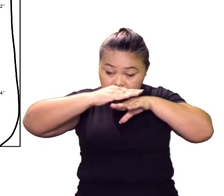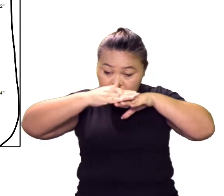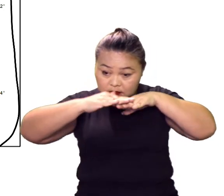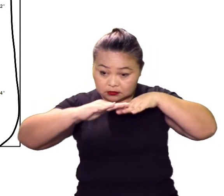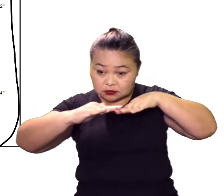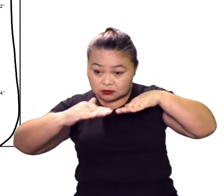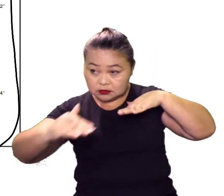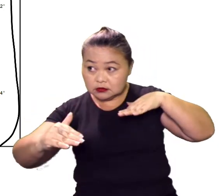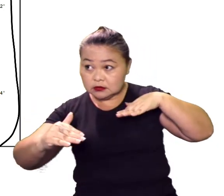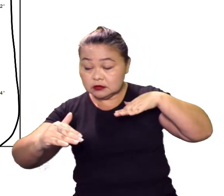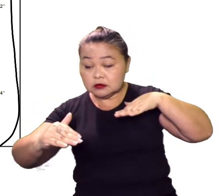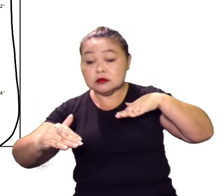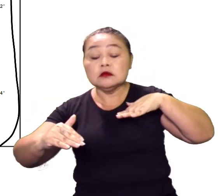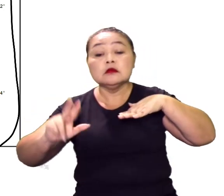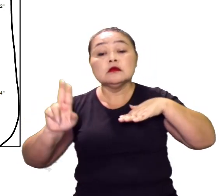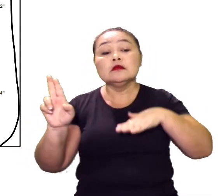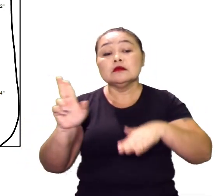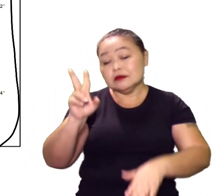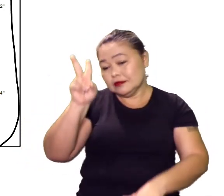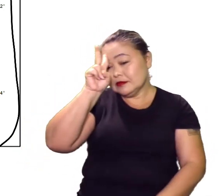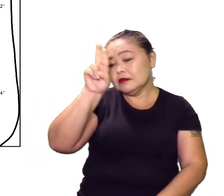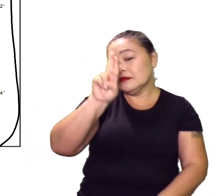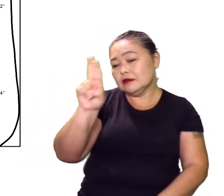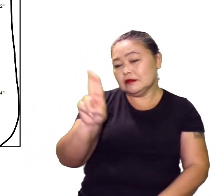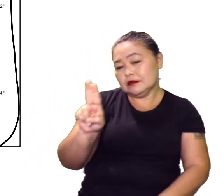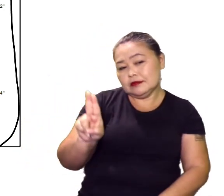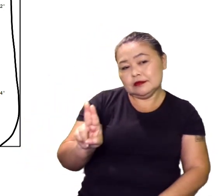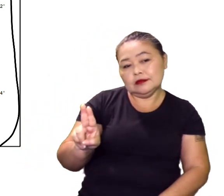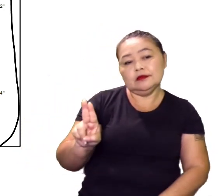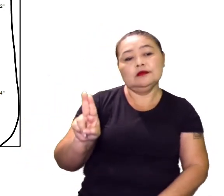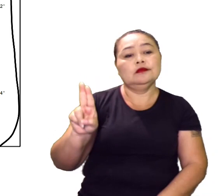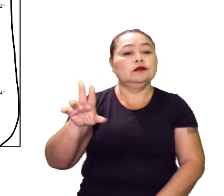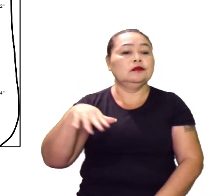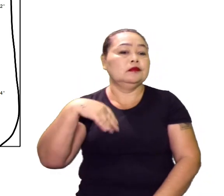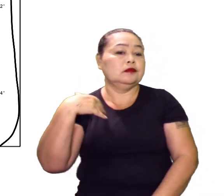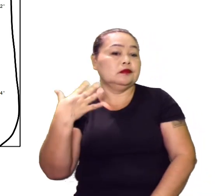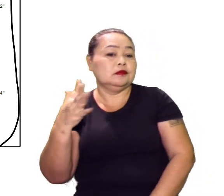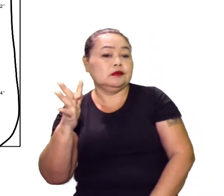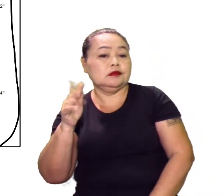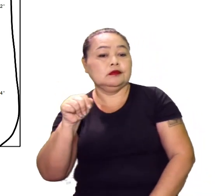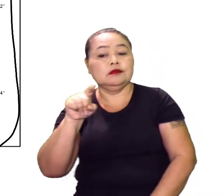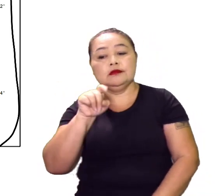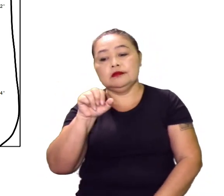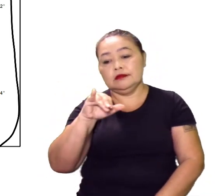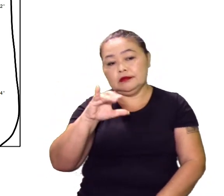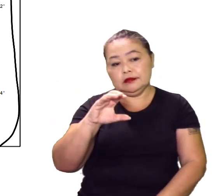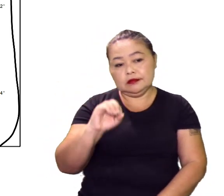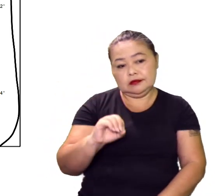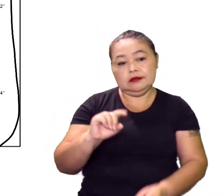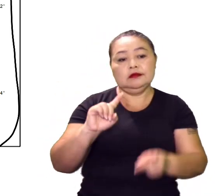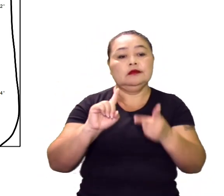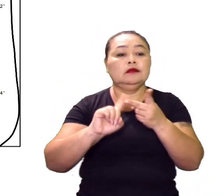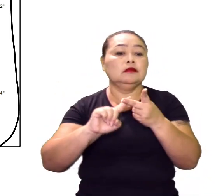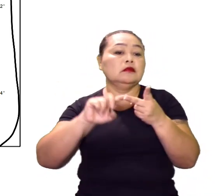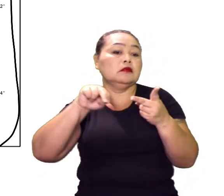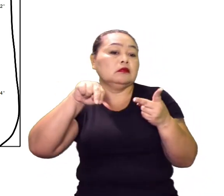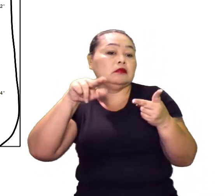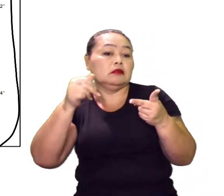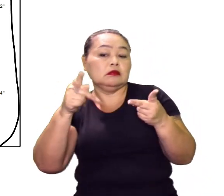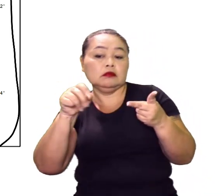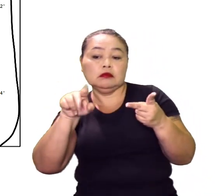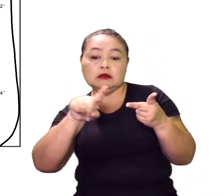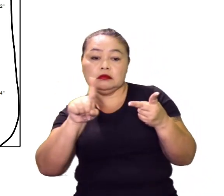Rondônia. Lembrando que esses nomes, né, do fanerozoico, neoproterozoico, mesoproterozoico,